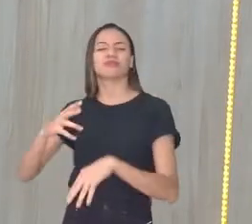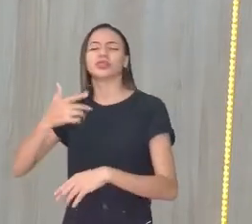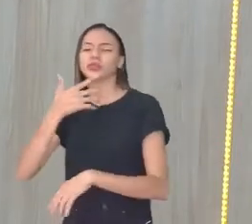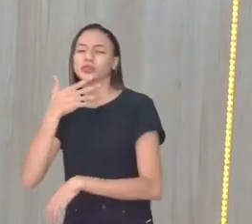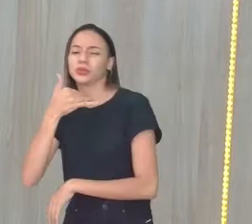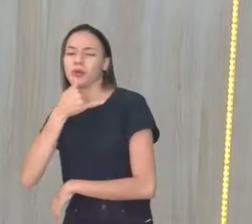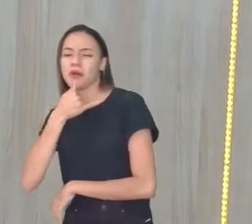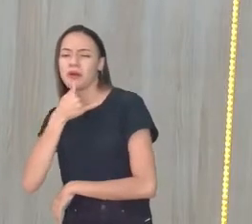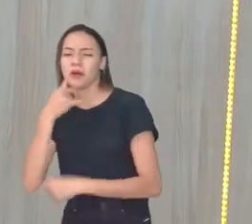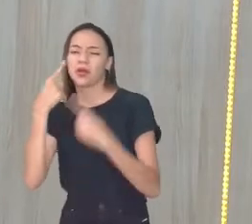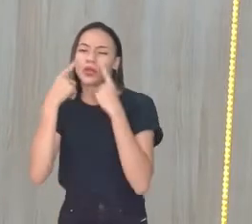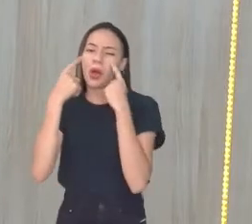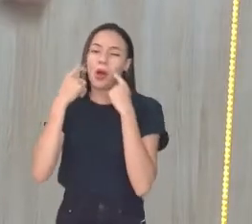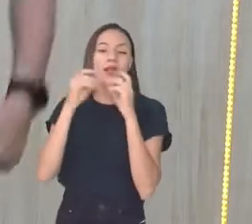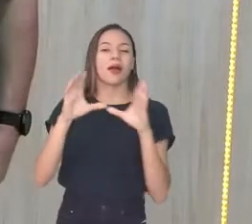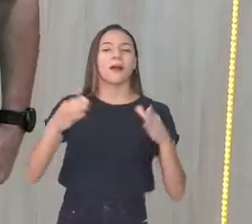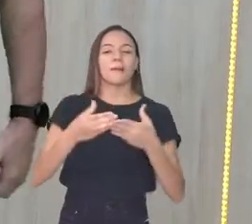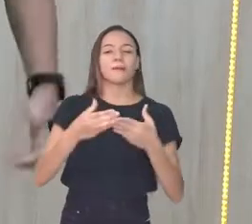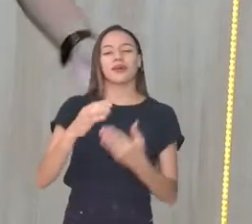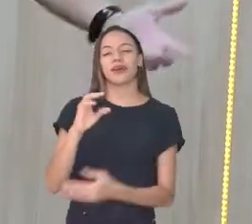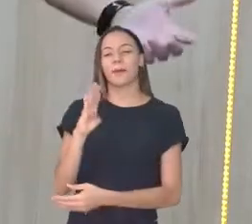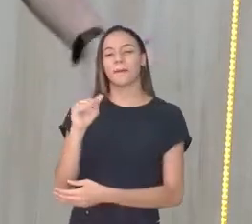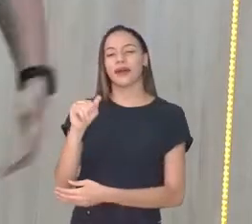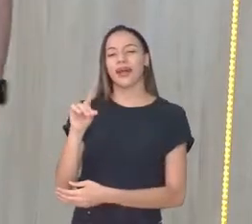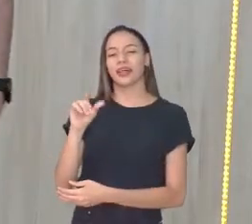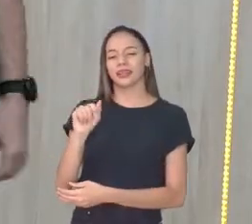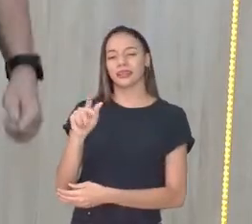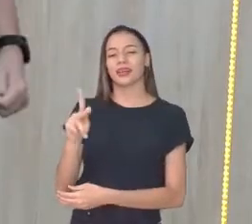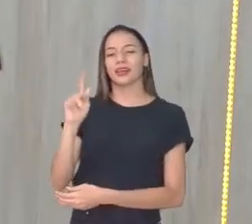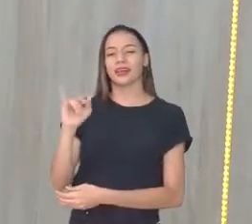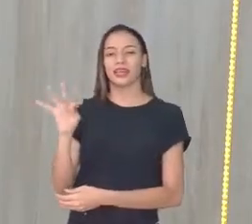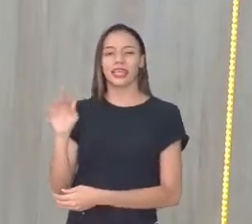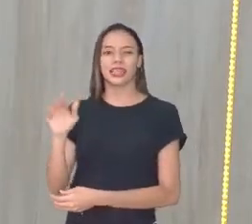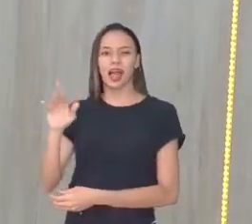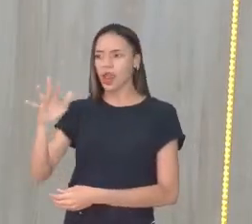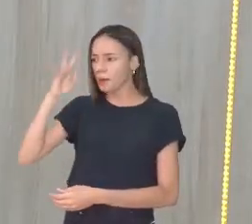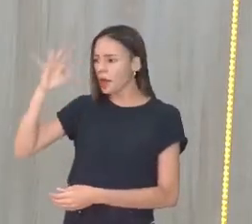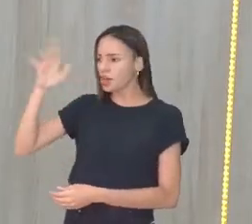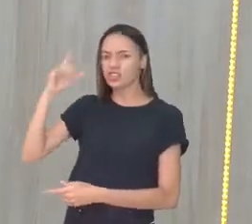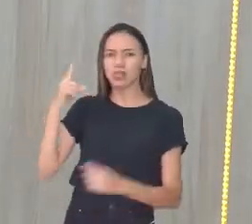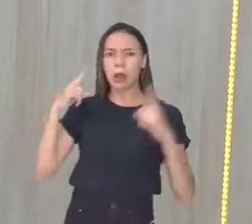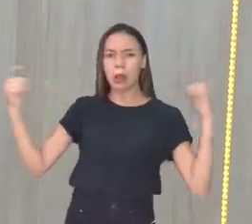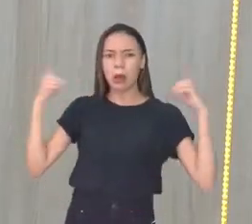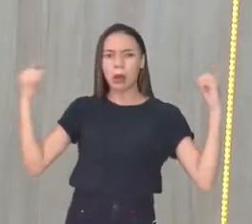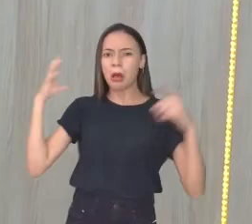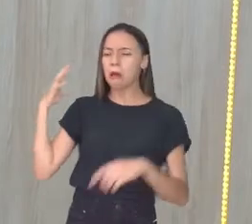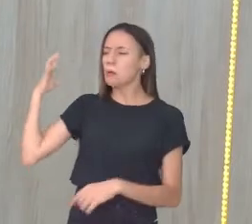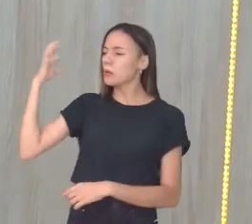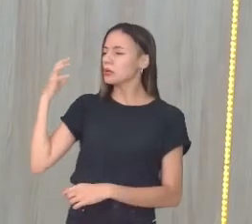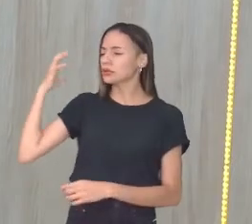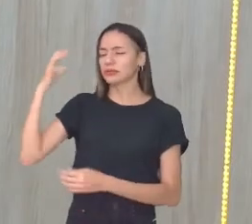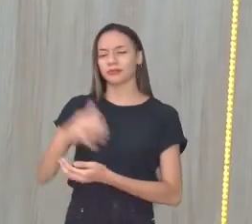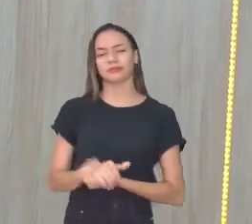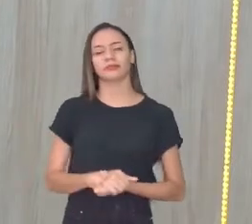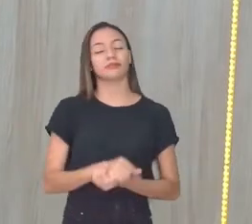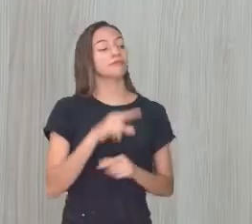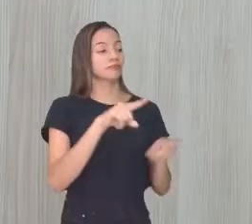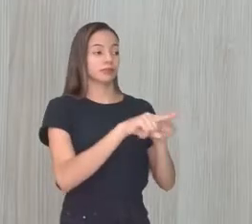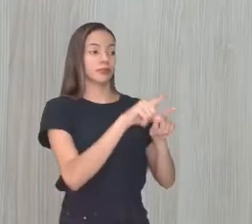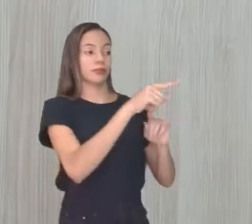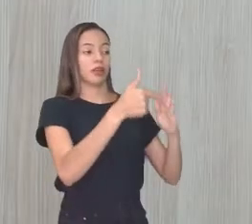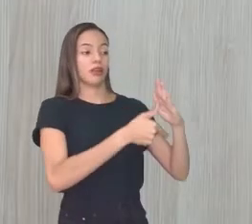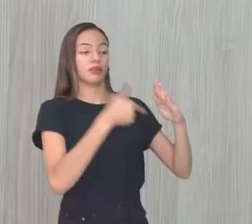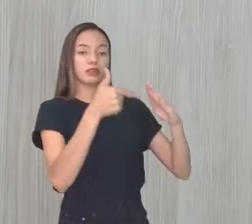isso é guitarra, meu irmão, né? E aí, imagina, o som bem alto, hein? E falando sobre essa questão do home office, né?